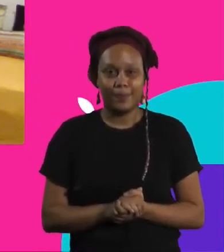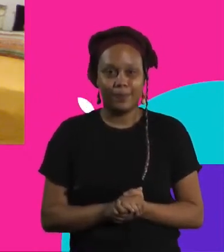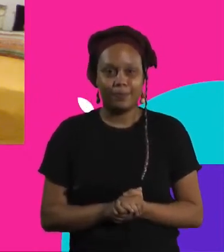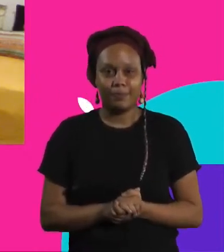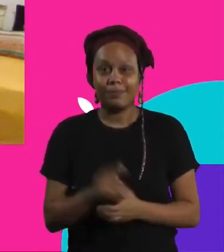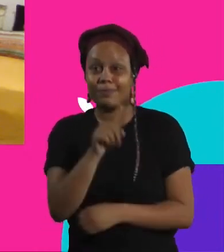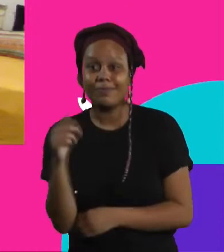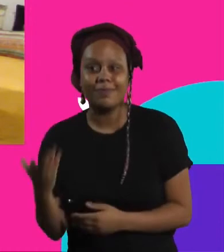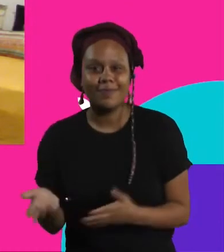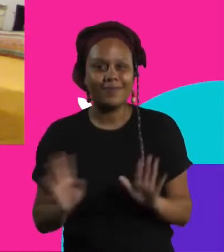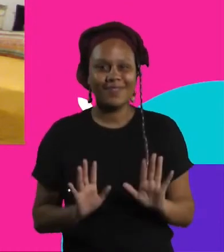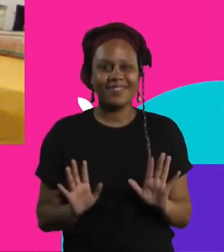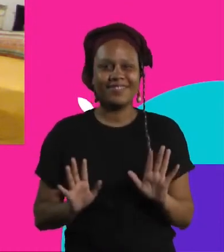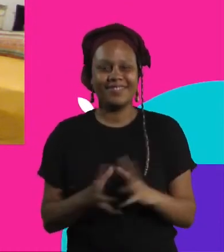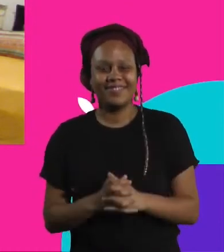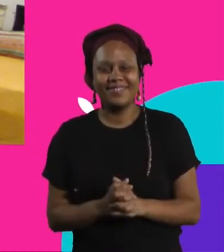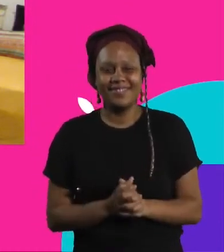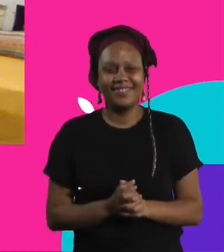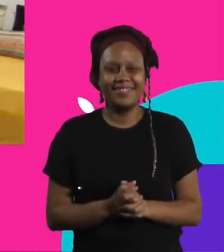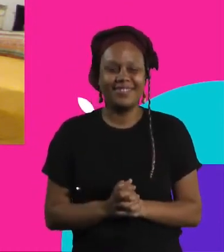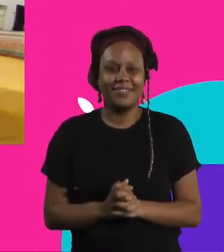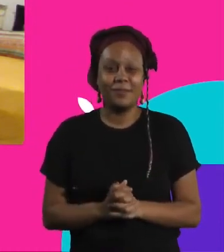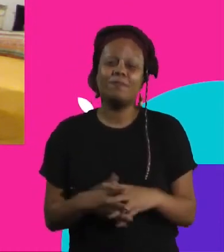Márcia, se quiser começar.